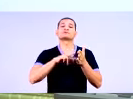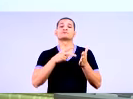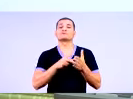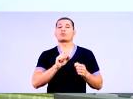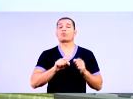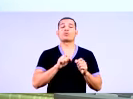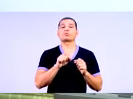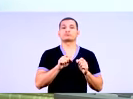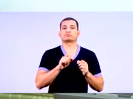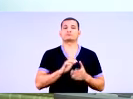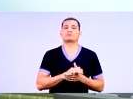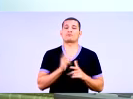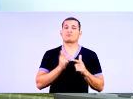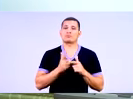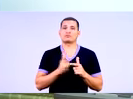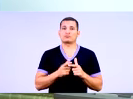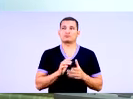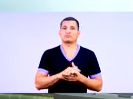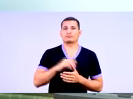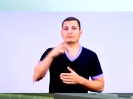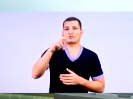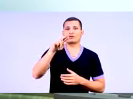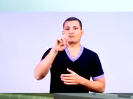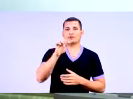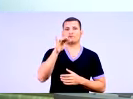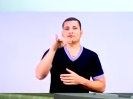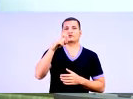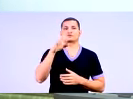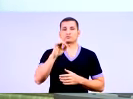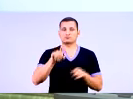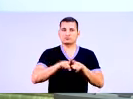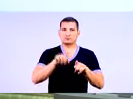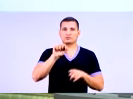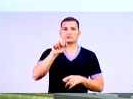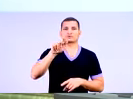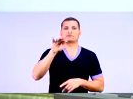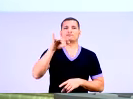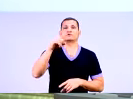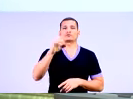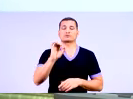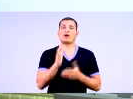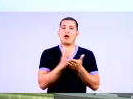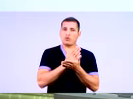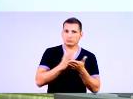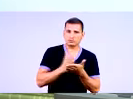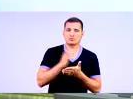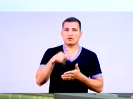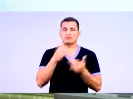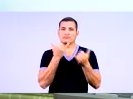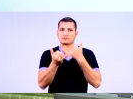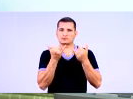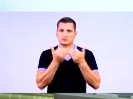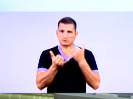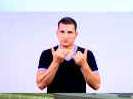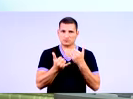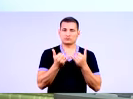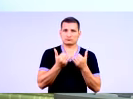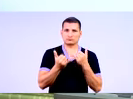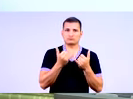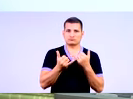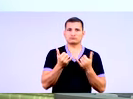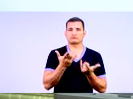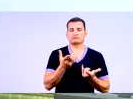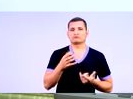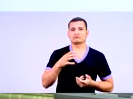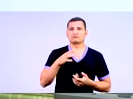querendo dizer. Porque tanto os prefixos como os sufixos, alguns deles em inglês são parecidos com prefixos e